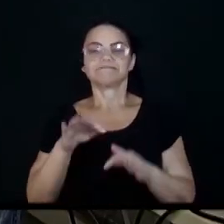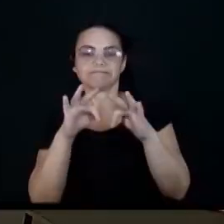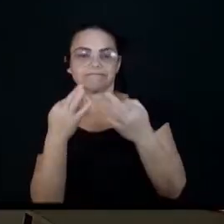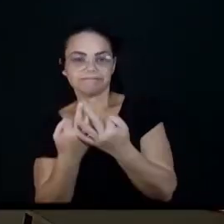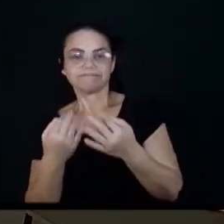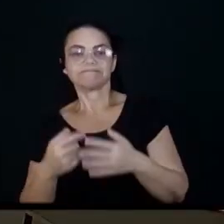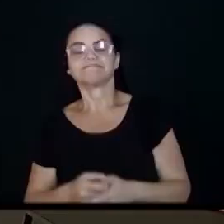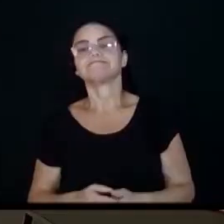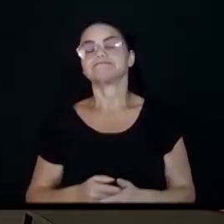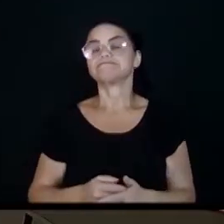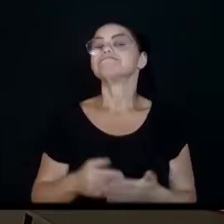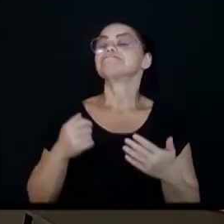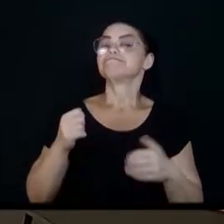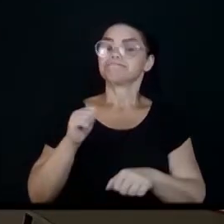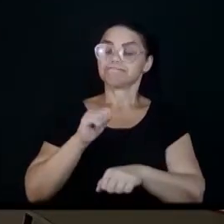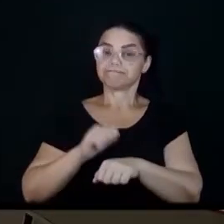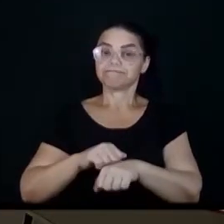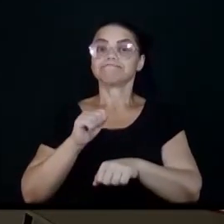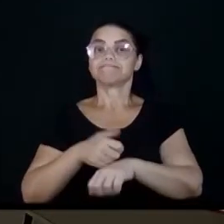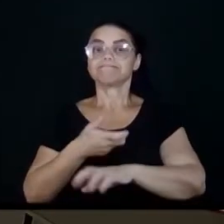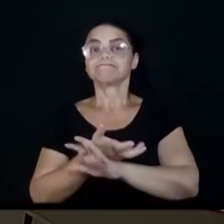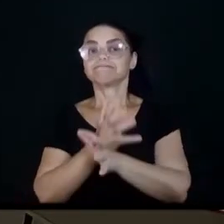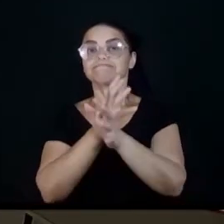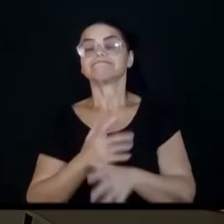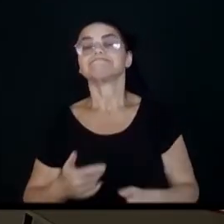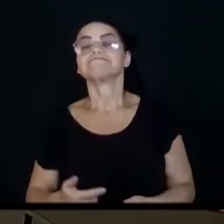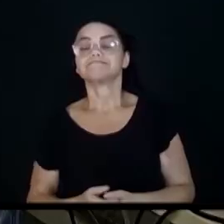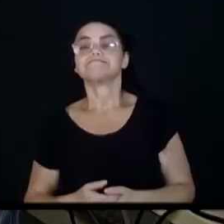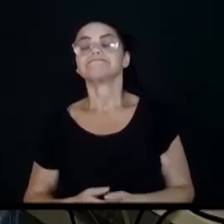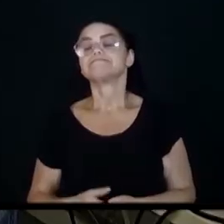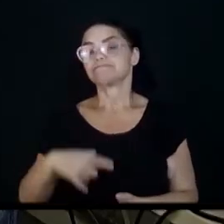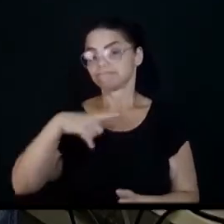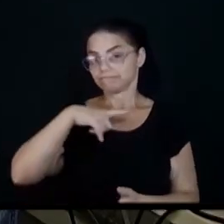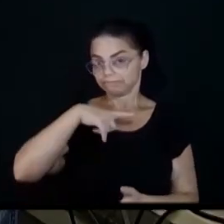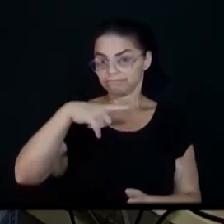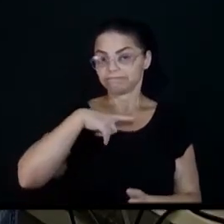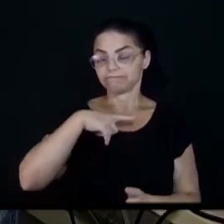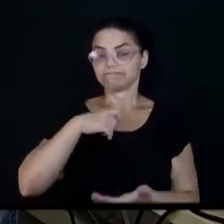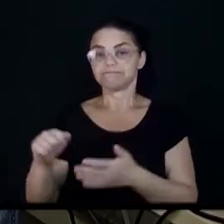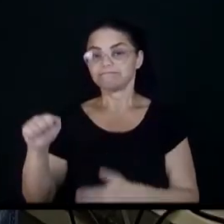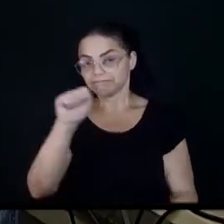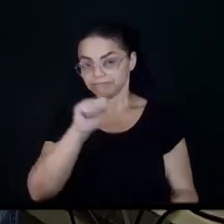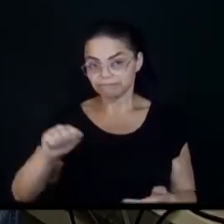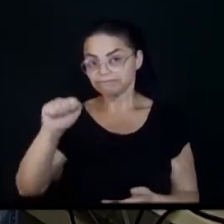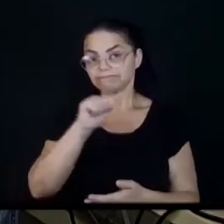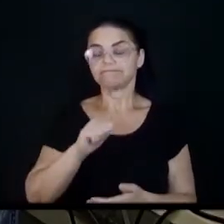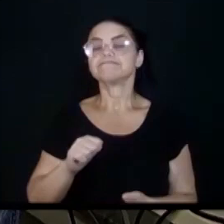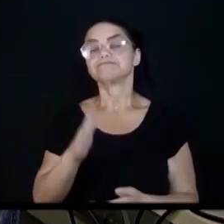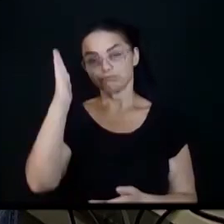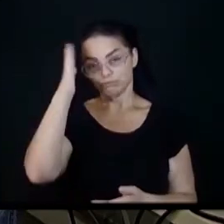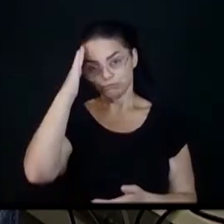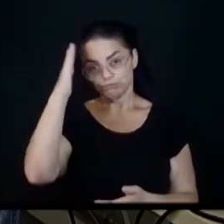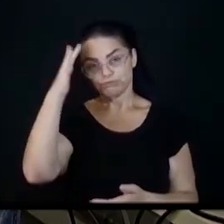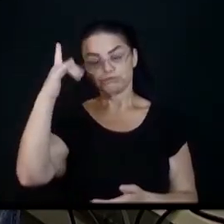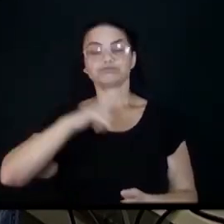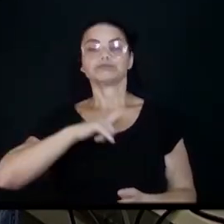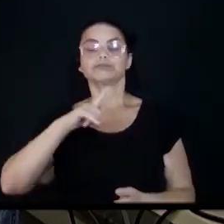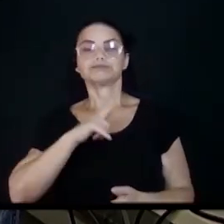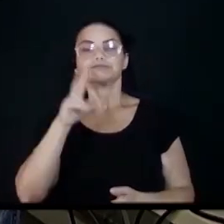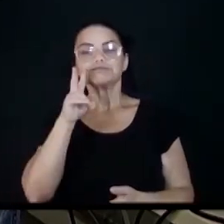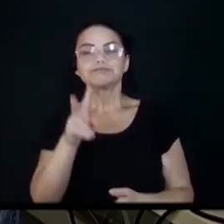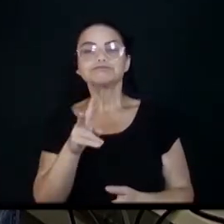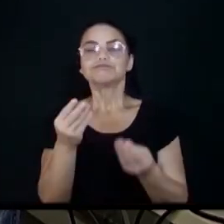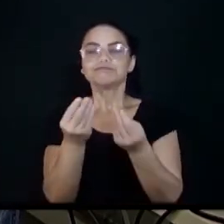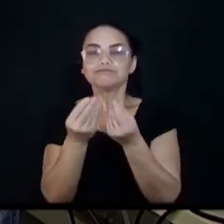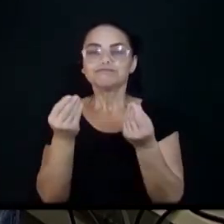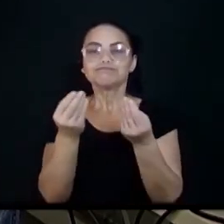de vulnerabilidade, mas que bom que existe uma associação que compreende, que tem esse olhar, né, diferenciado,